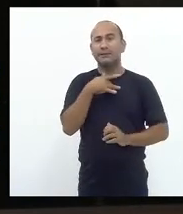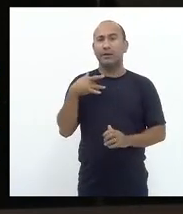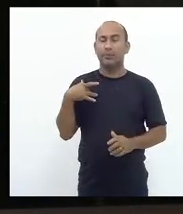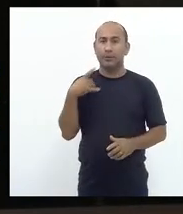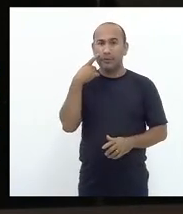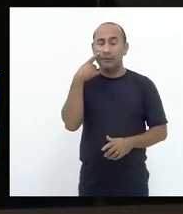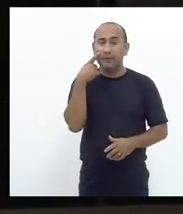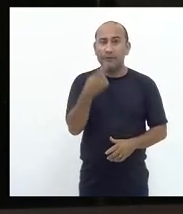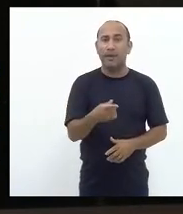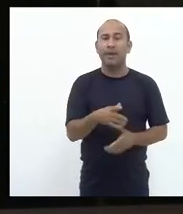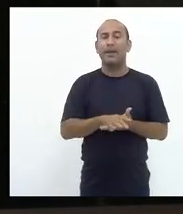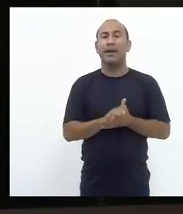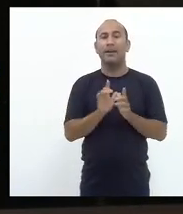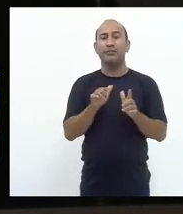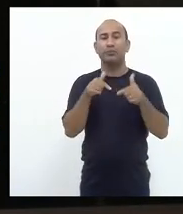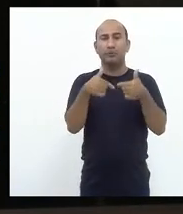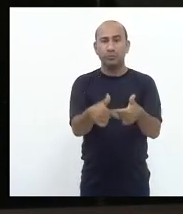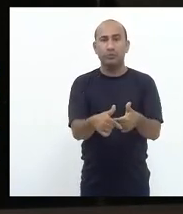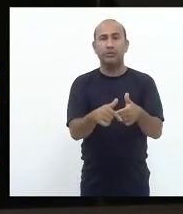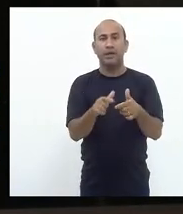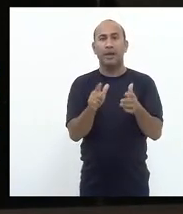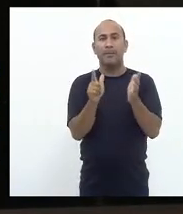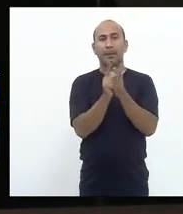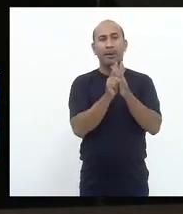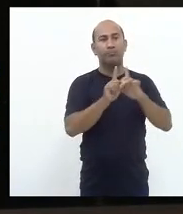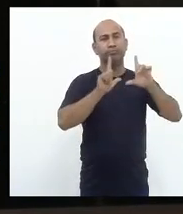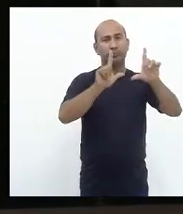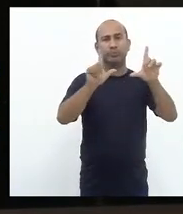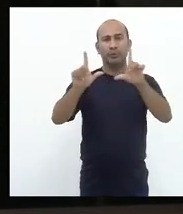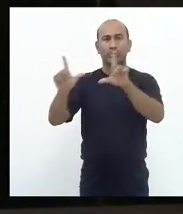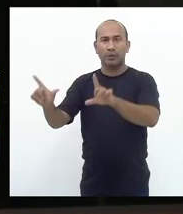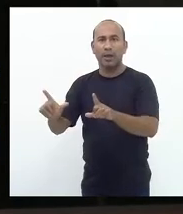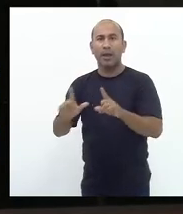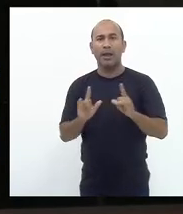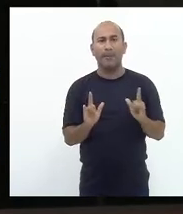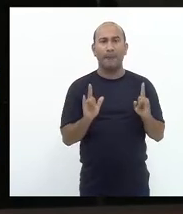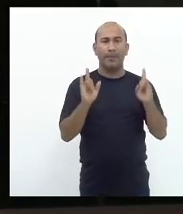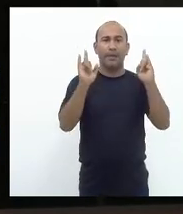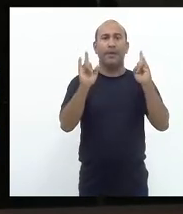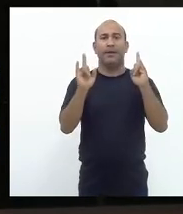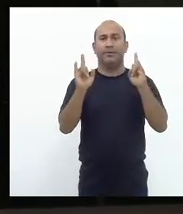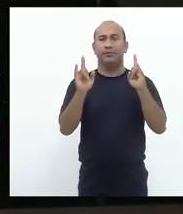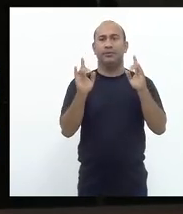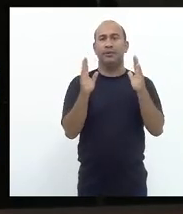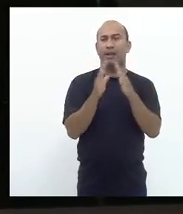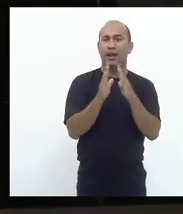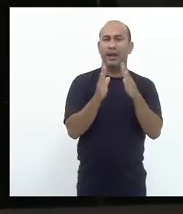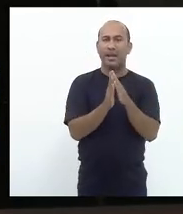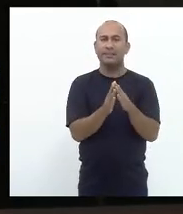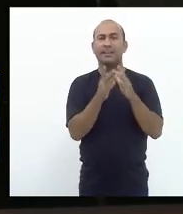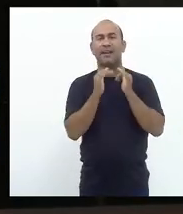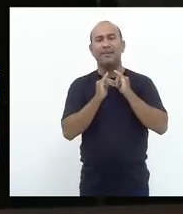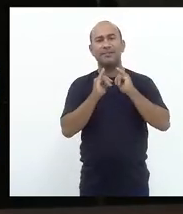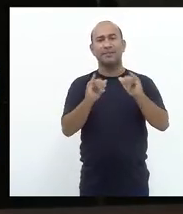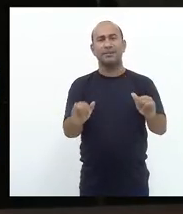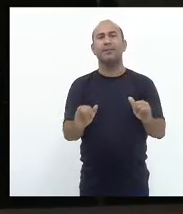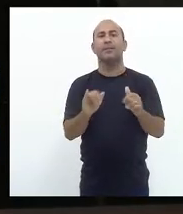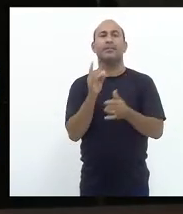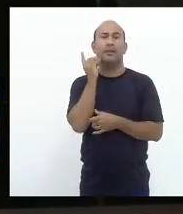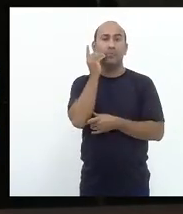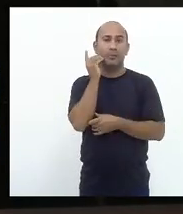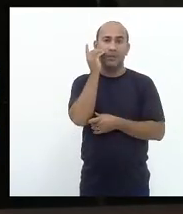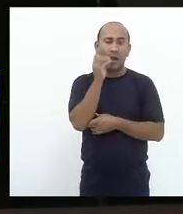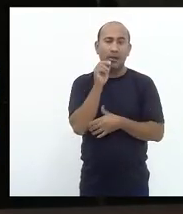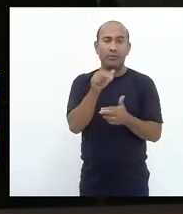visa a fixação de cartazes nos condomínios residenciais e comerciais, divulgando, deputada Célia,